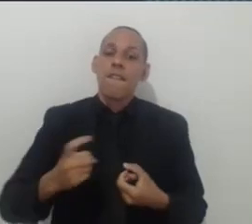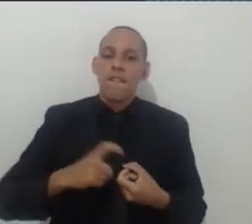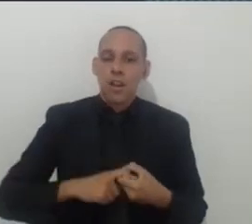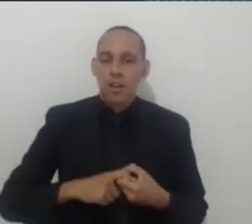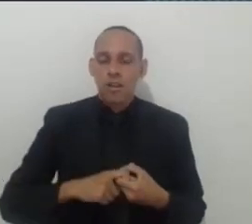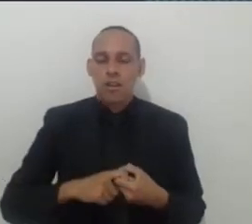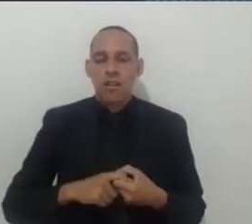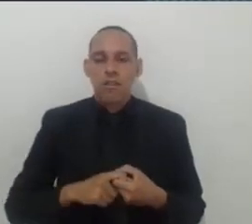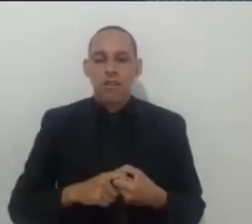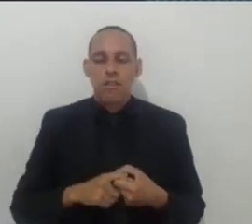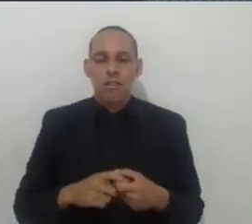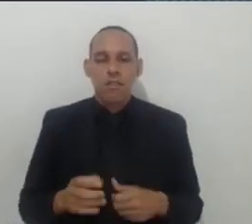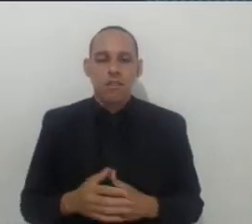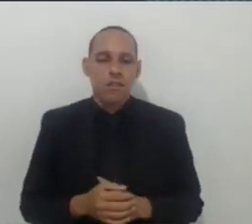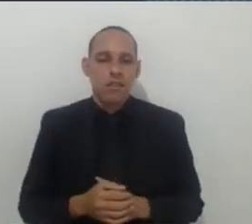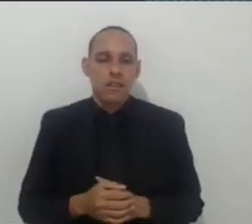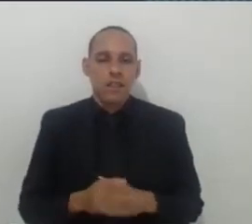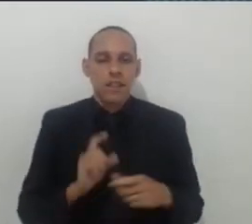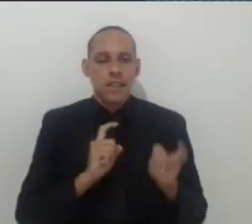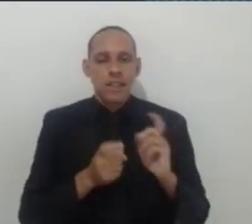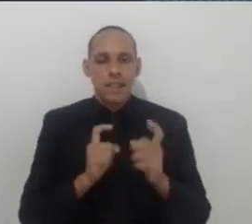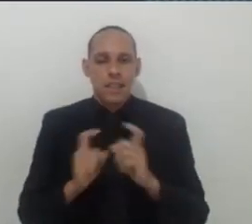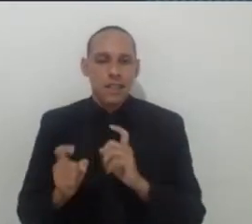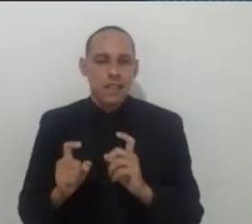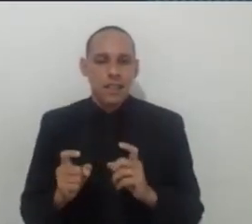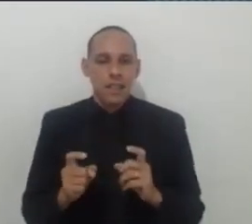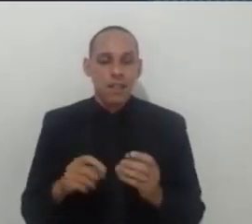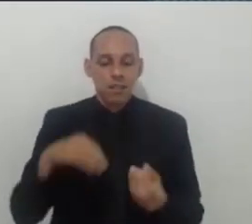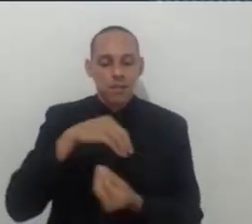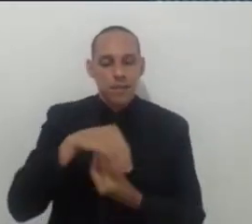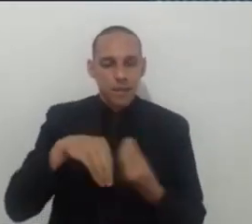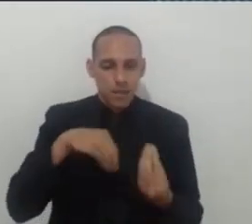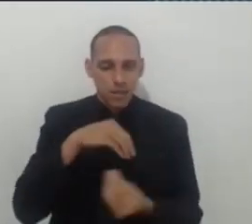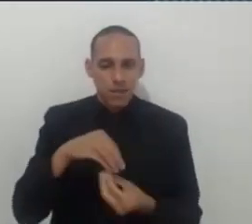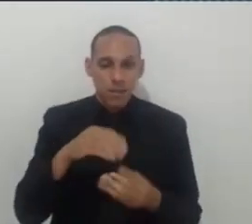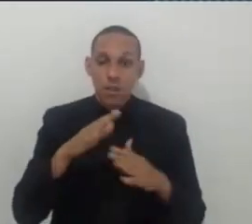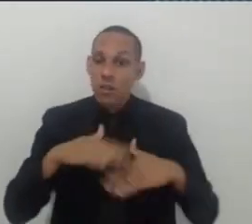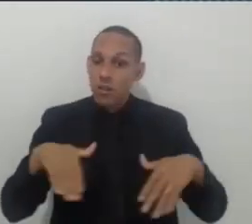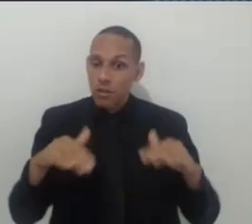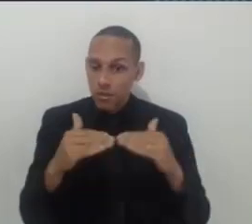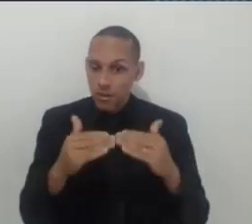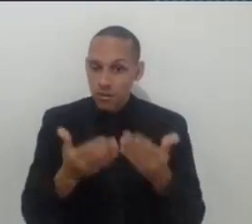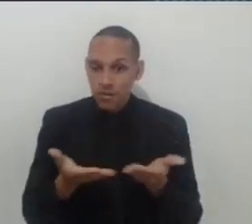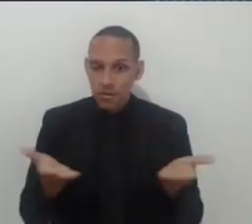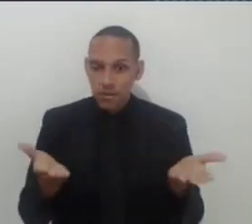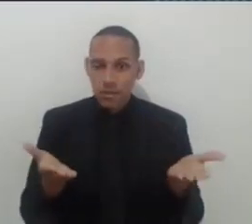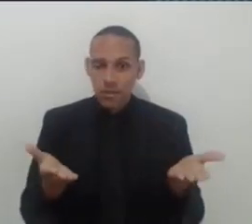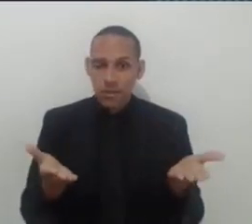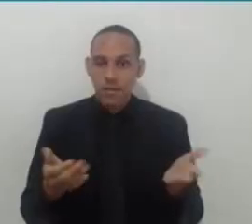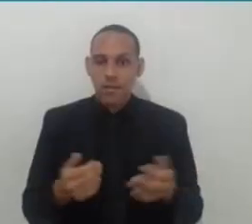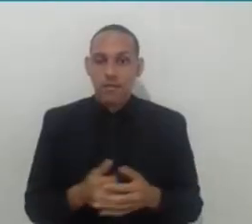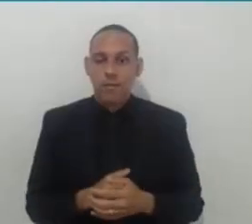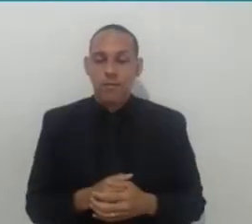realização das sessões no formato híbrido. Todos concordam a essas propostas?